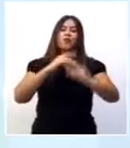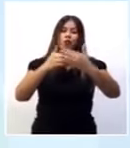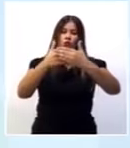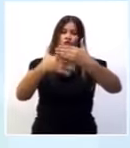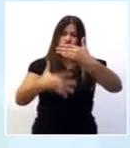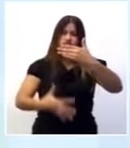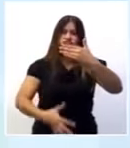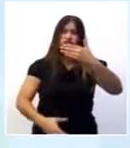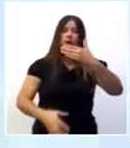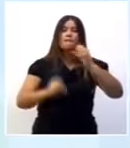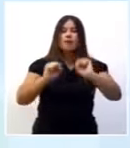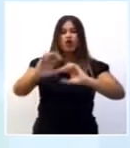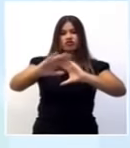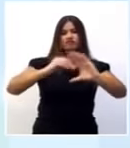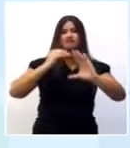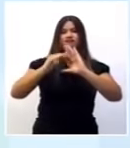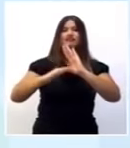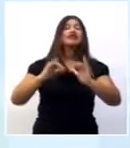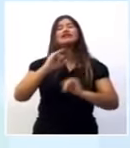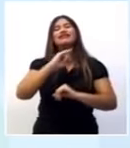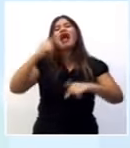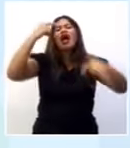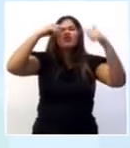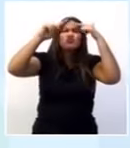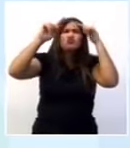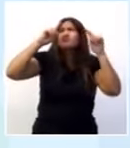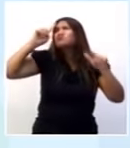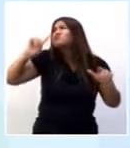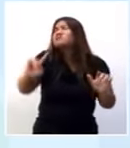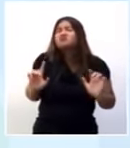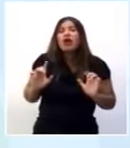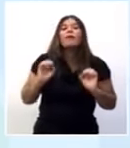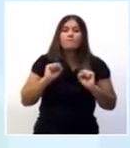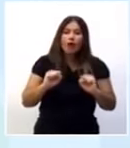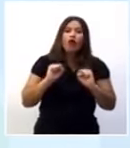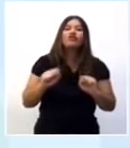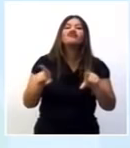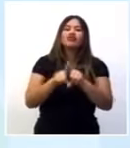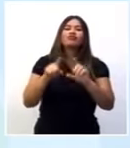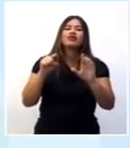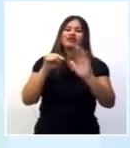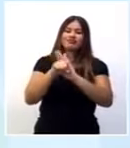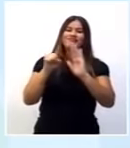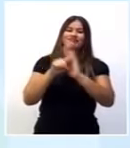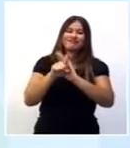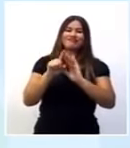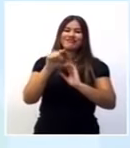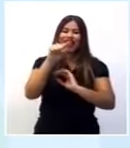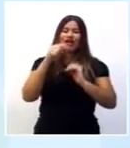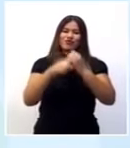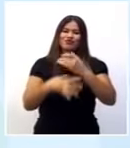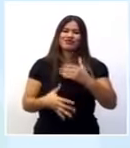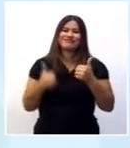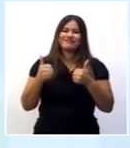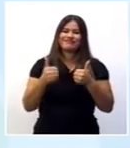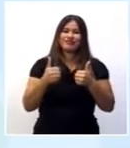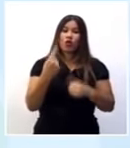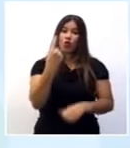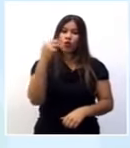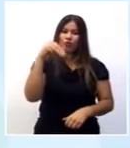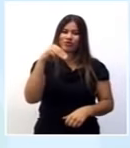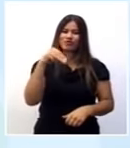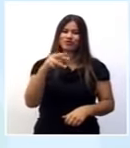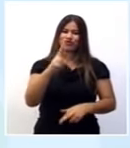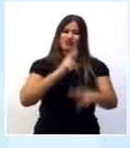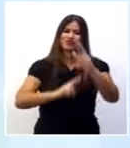no chat. Caso tenha alguma dúvida sobre as imagens, vocês podem estar falando também, tá bem? 1 minutinho para